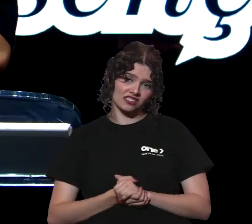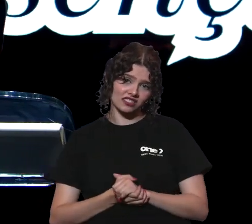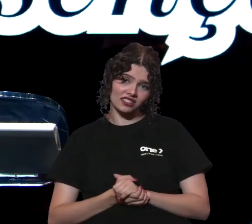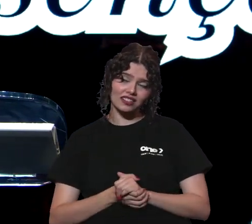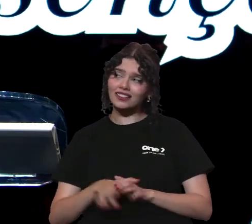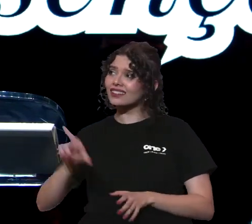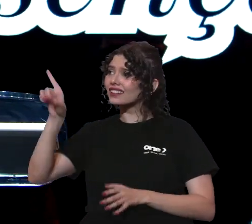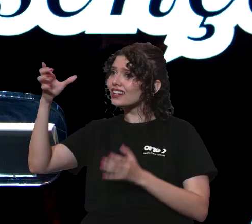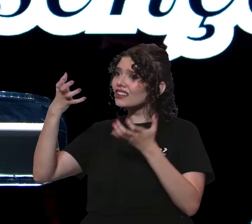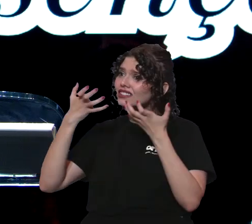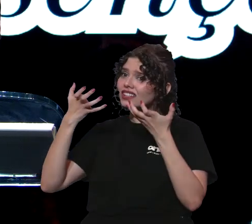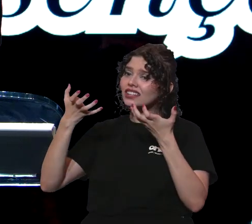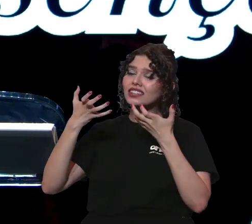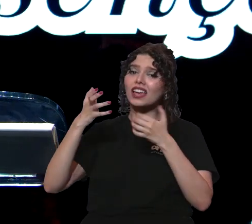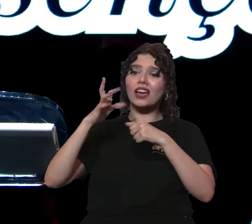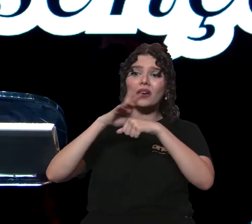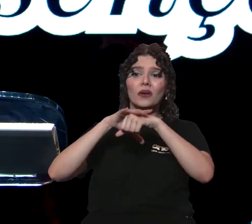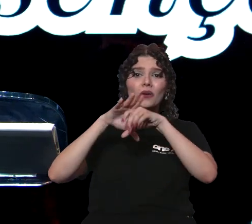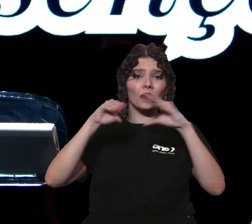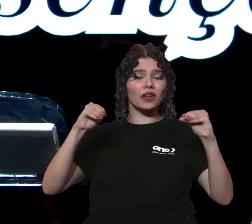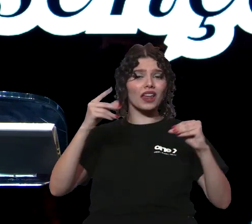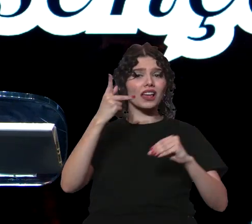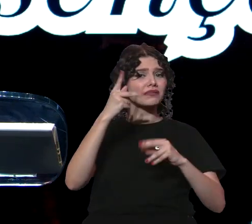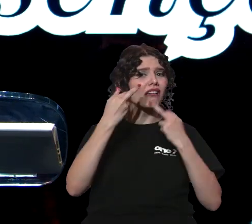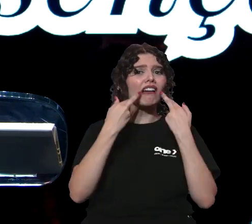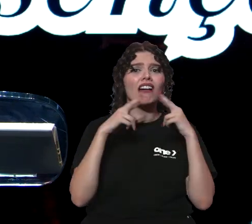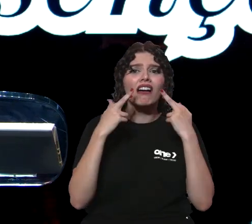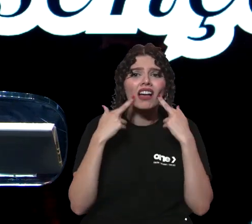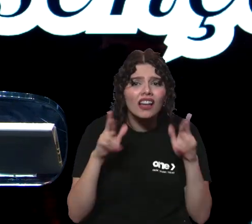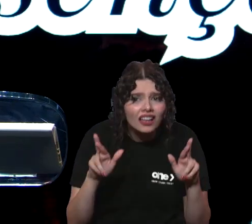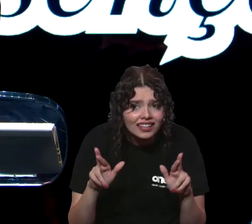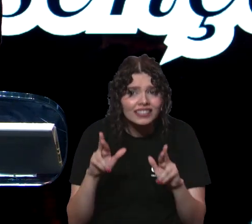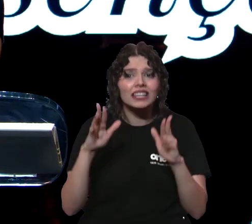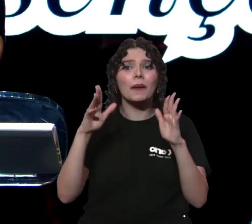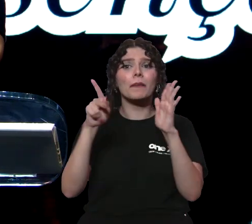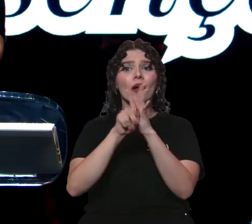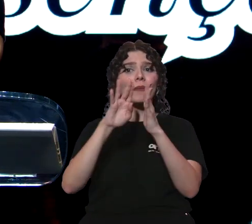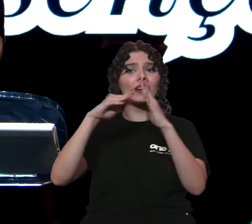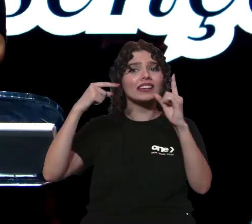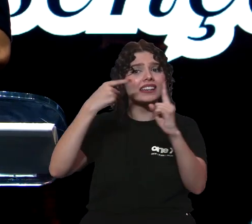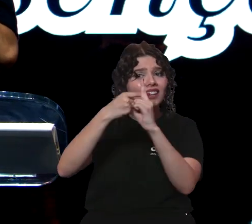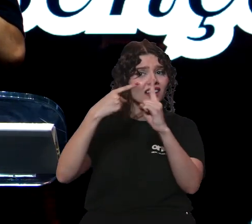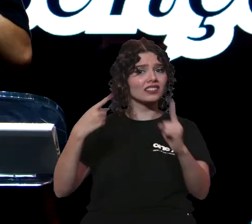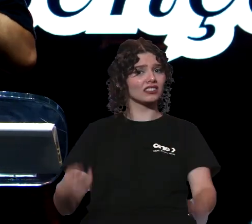Deixa Deus curar a sua língua, que fica falando mal dos outros dentro da igreja.